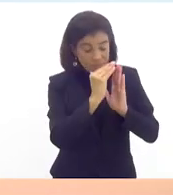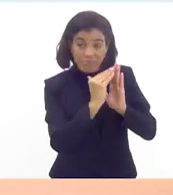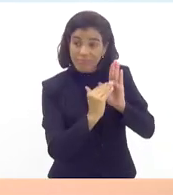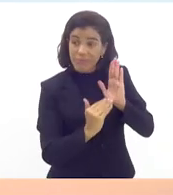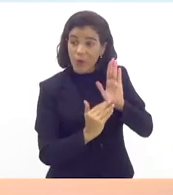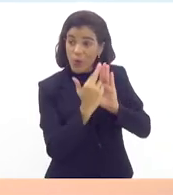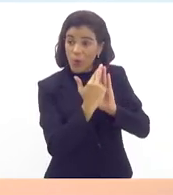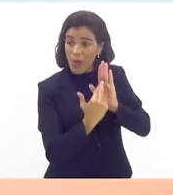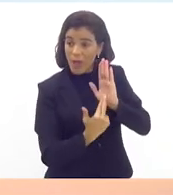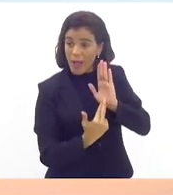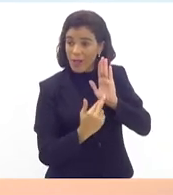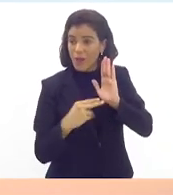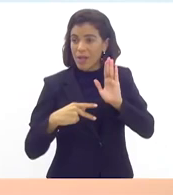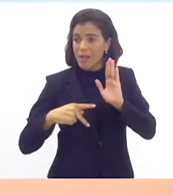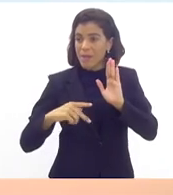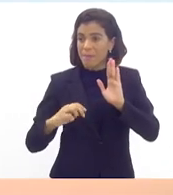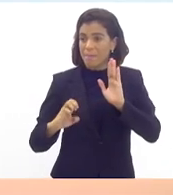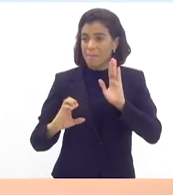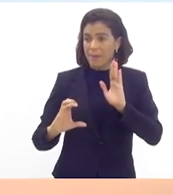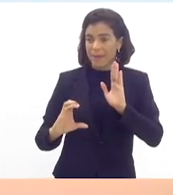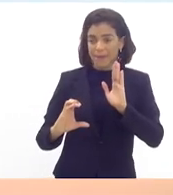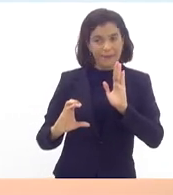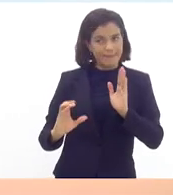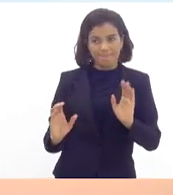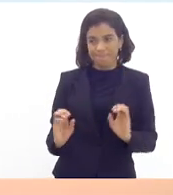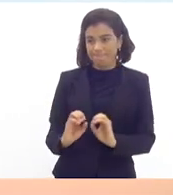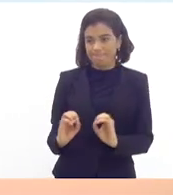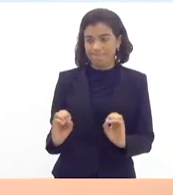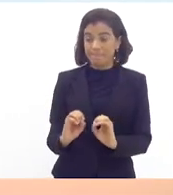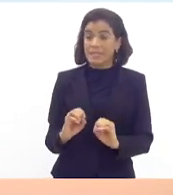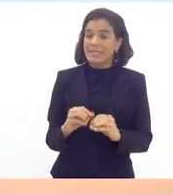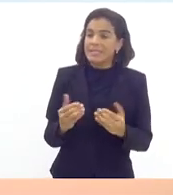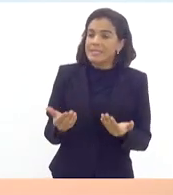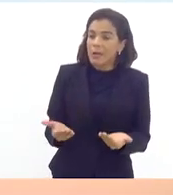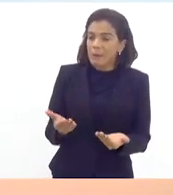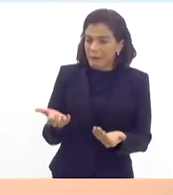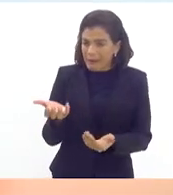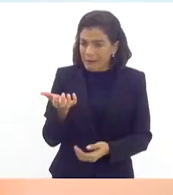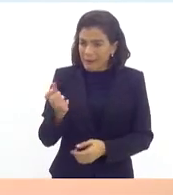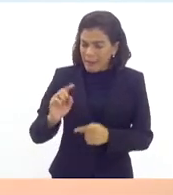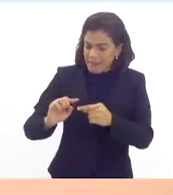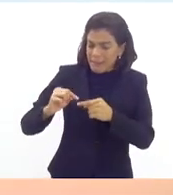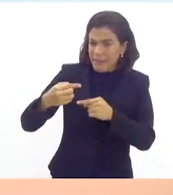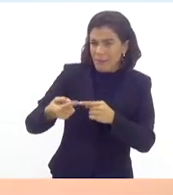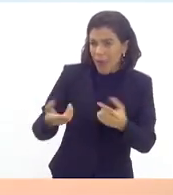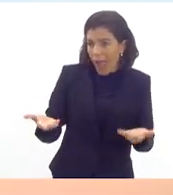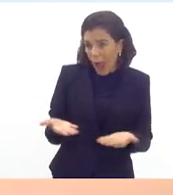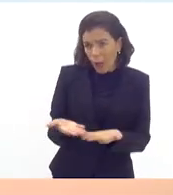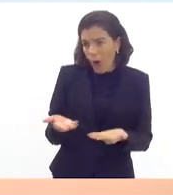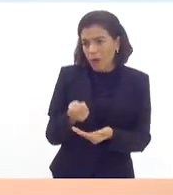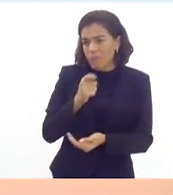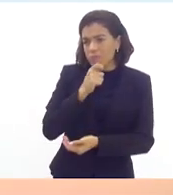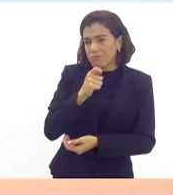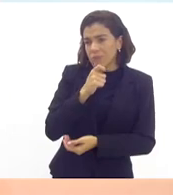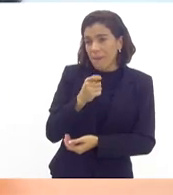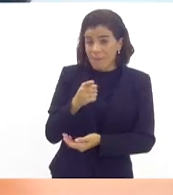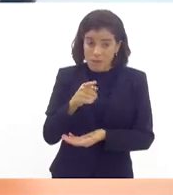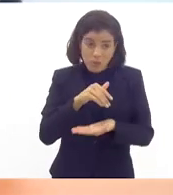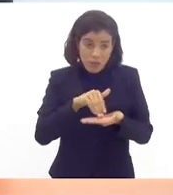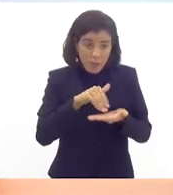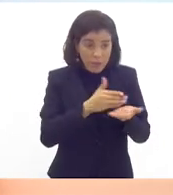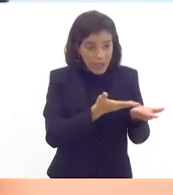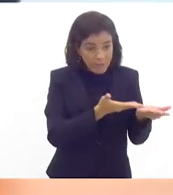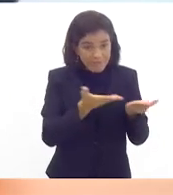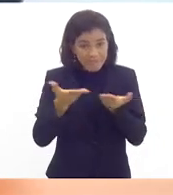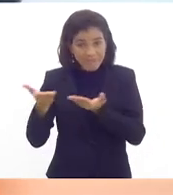no relatório da PEC. Está certo? Então, se quiser depois, porque óbvio que eu não tenho como esclarecer, o secretário está convidado para ir a